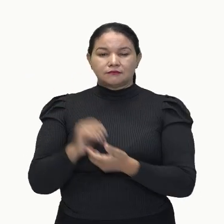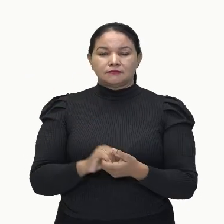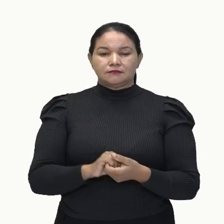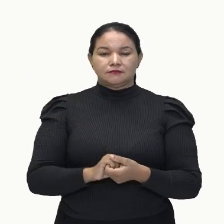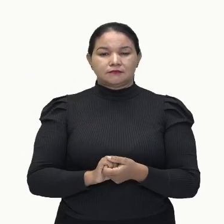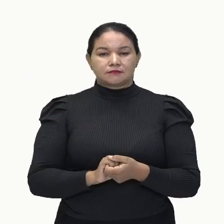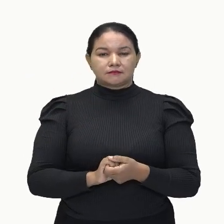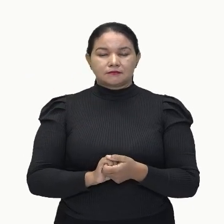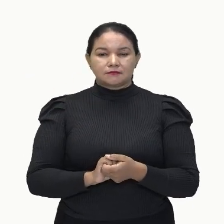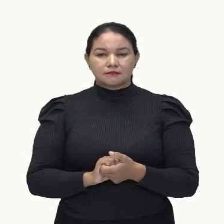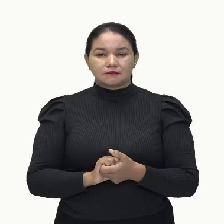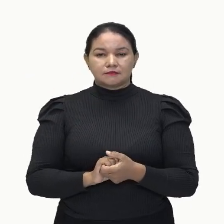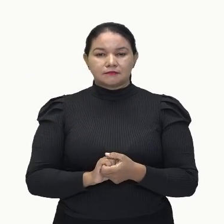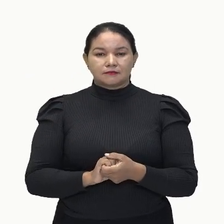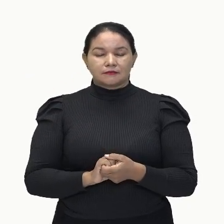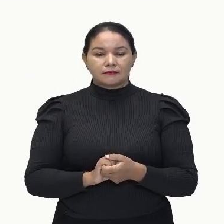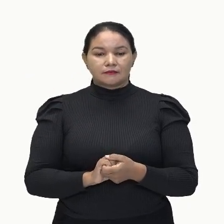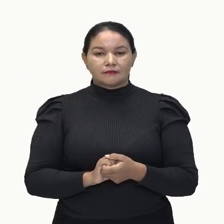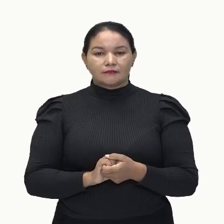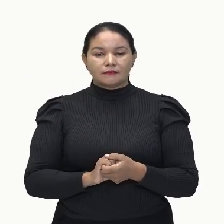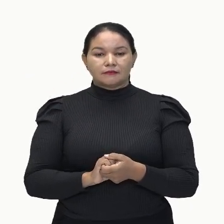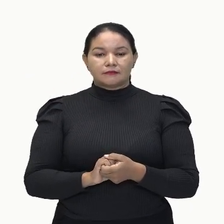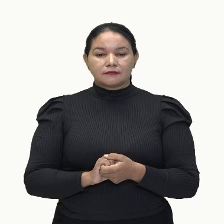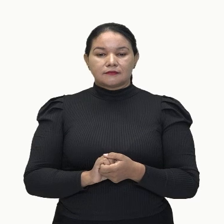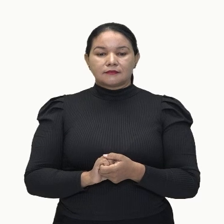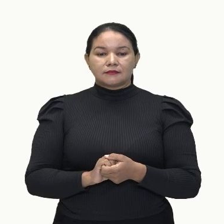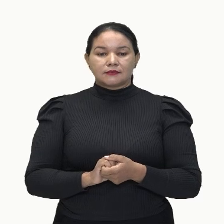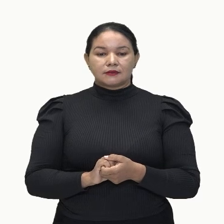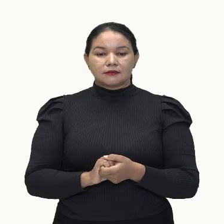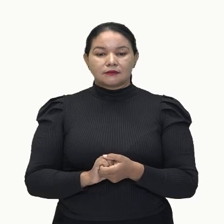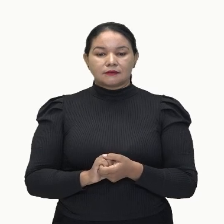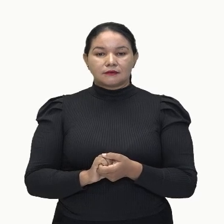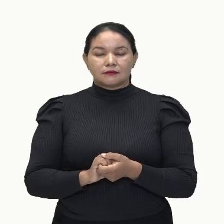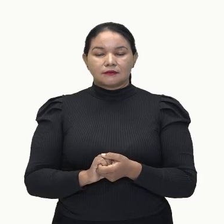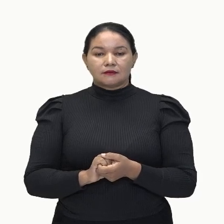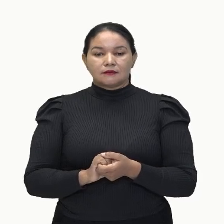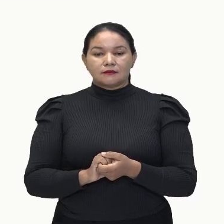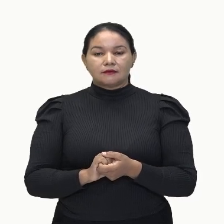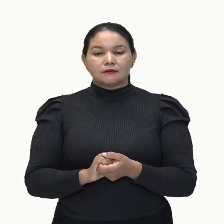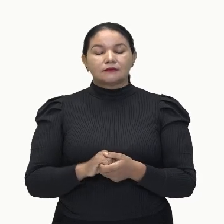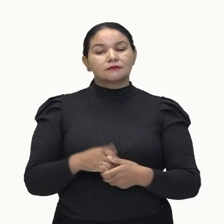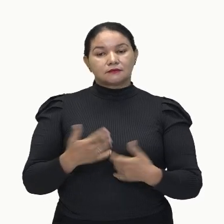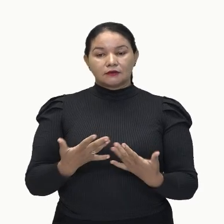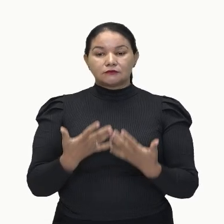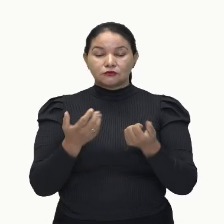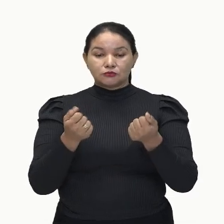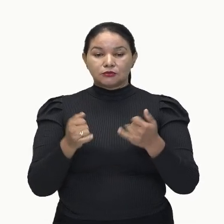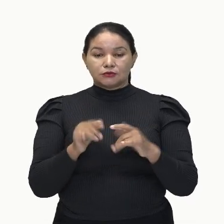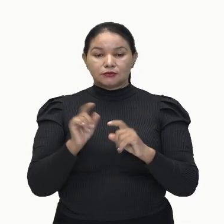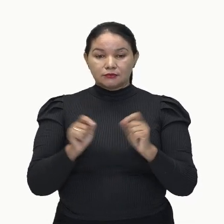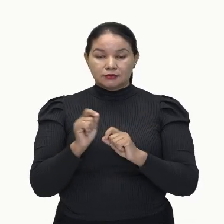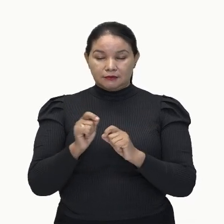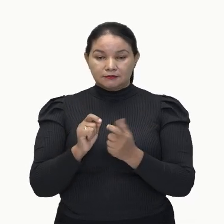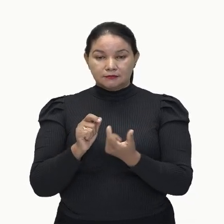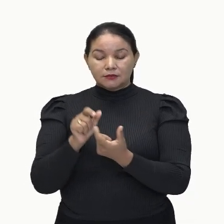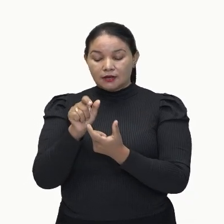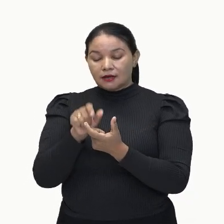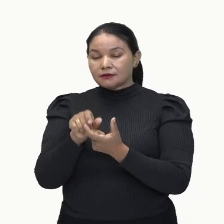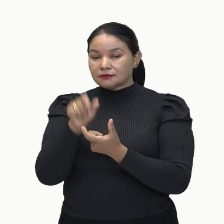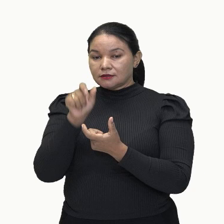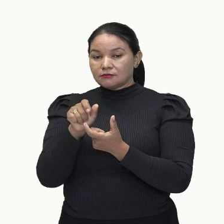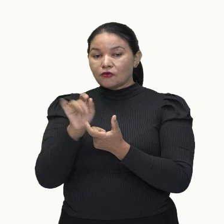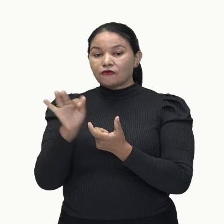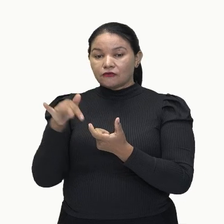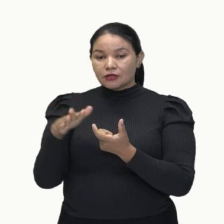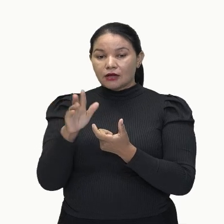pronun se de forma aada dentro então ess sílaba é a mais forte